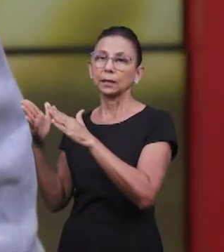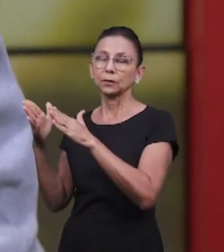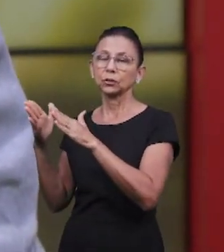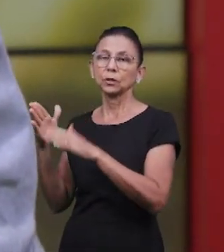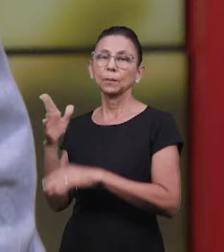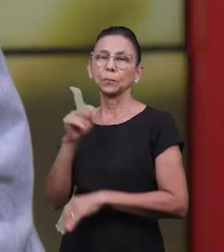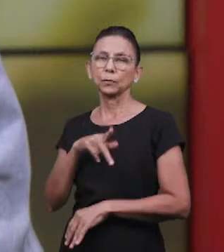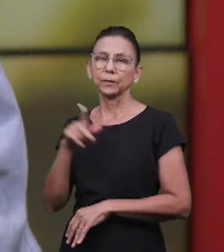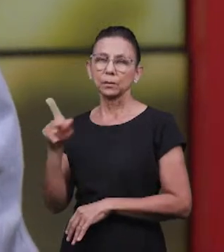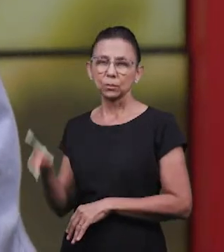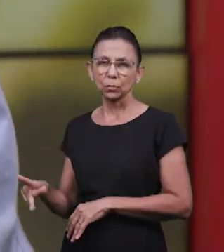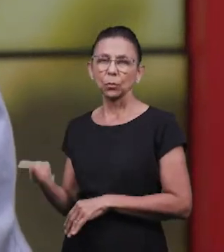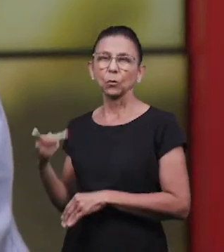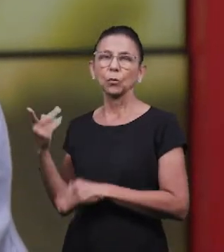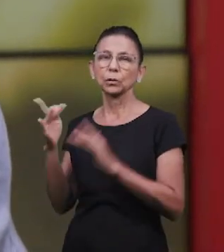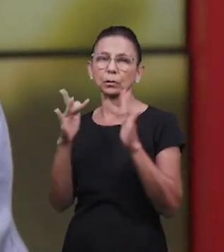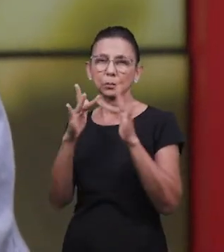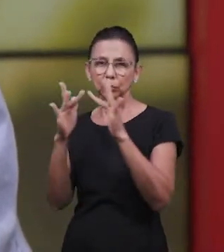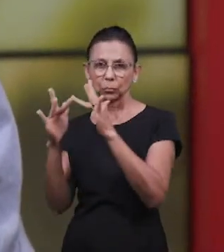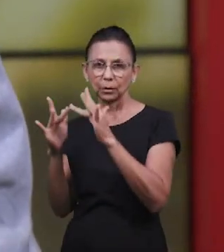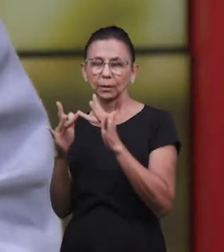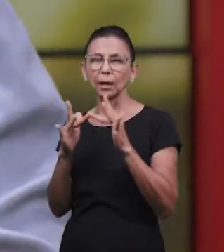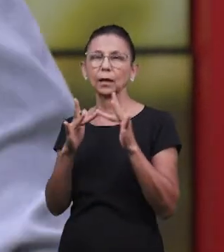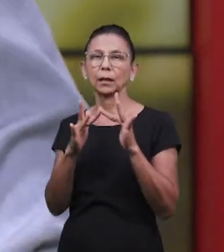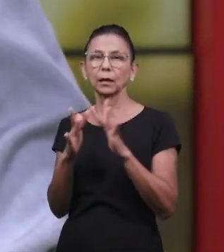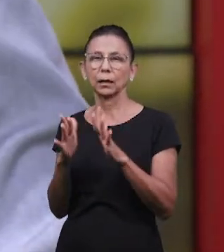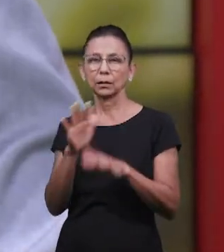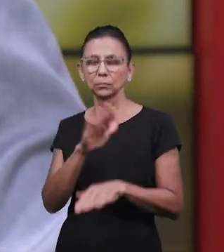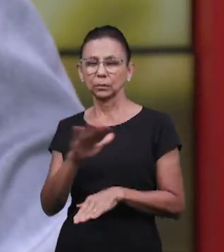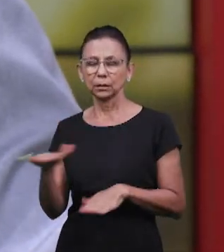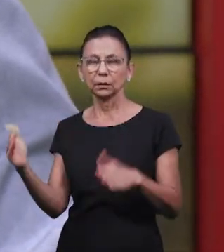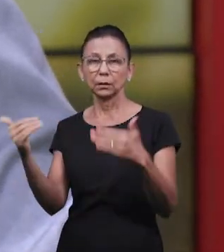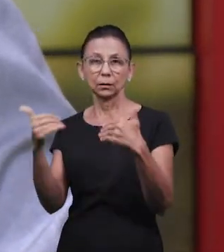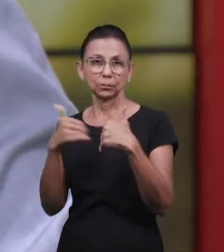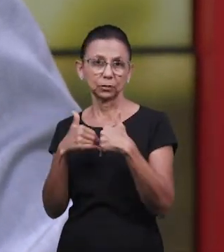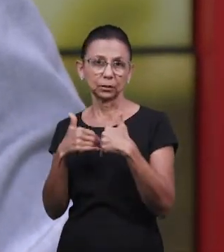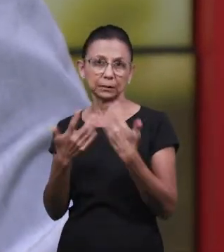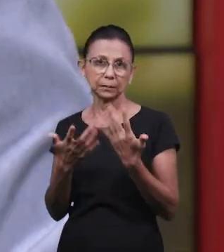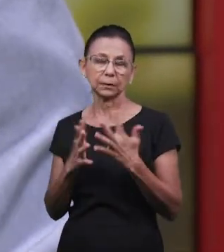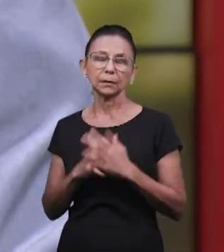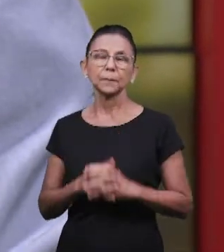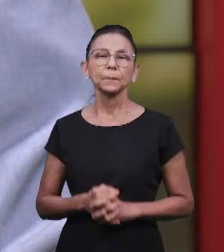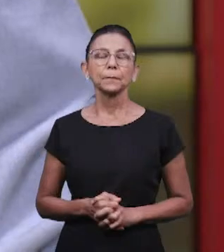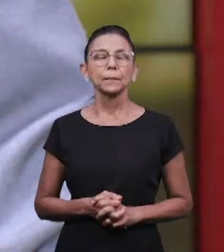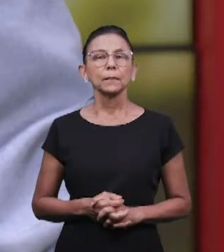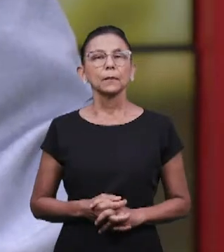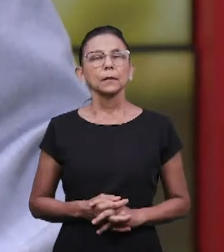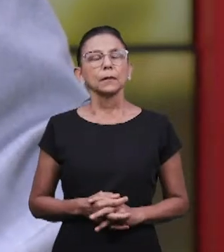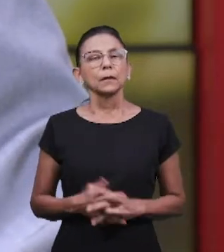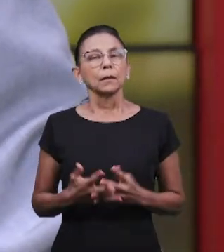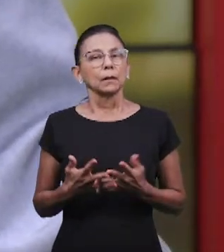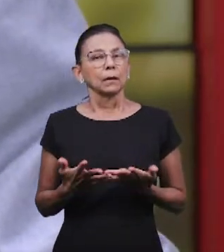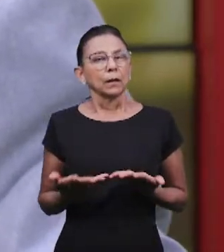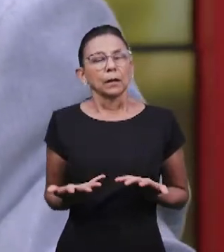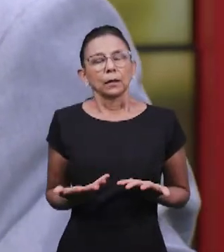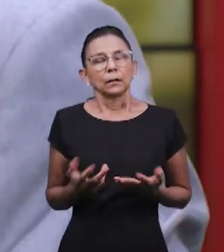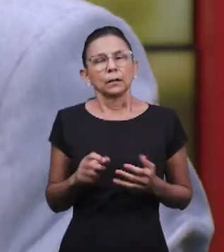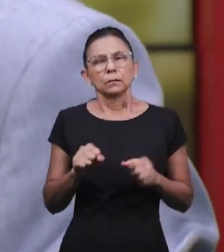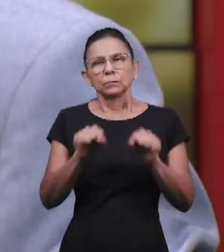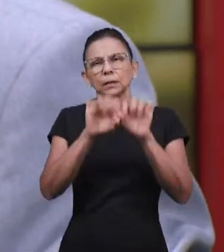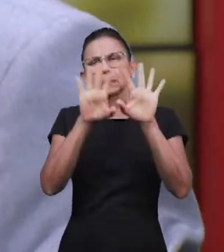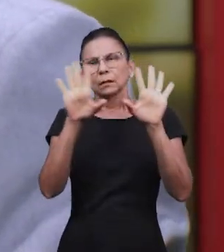de criança que estão ali em contato com essas crianças. É óbvio que nesse momento, sobretudo no